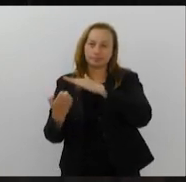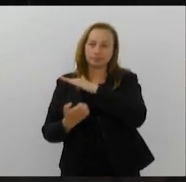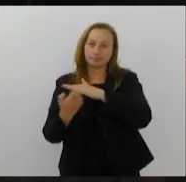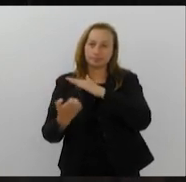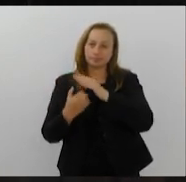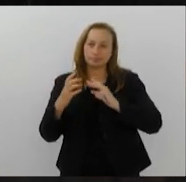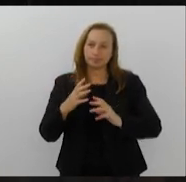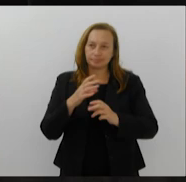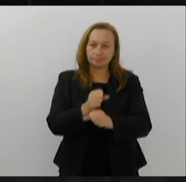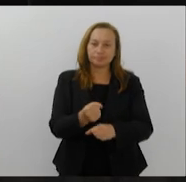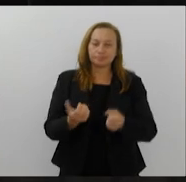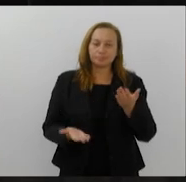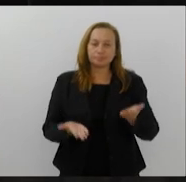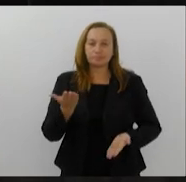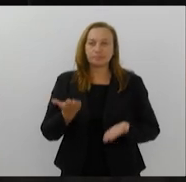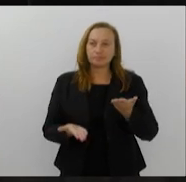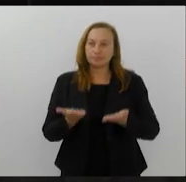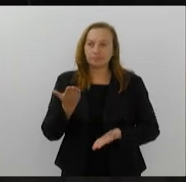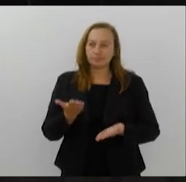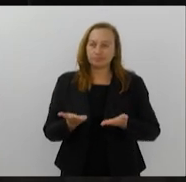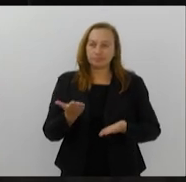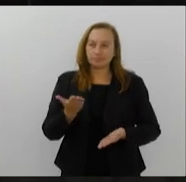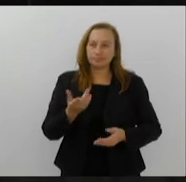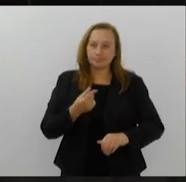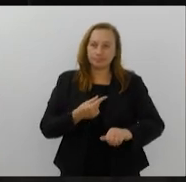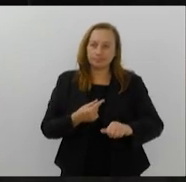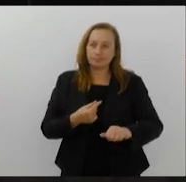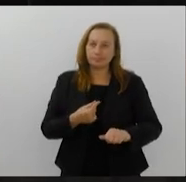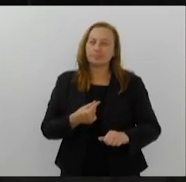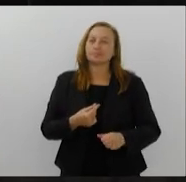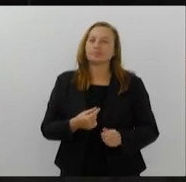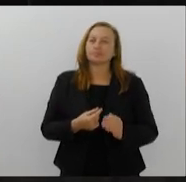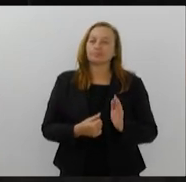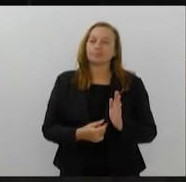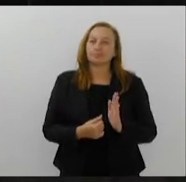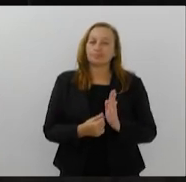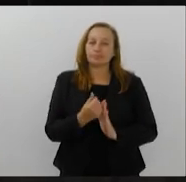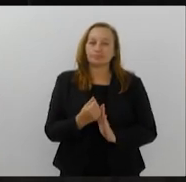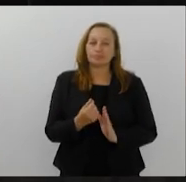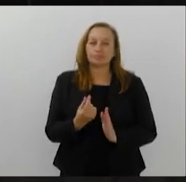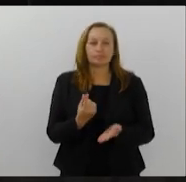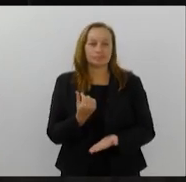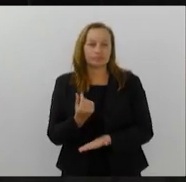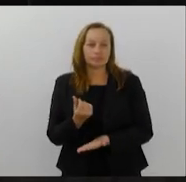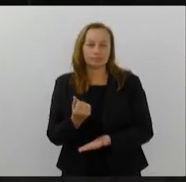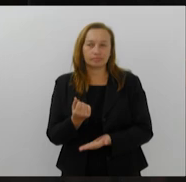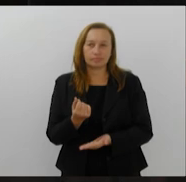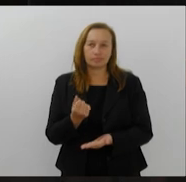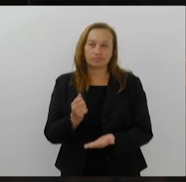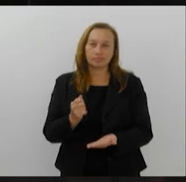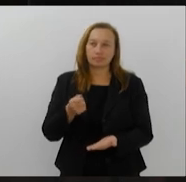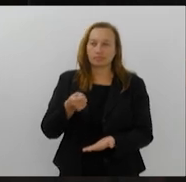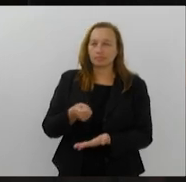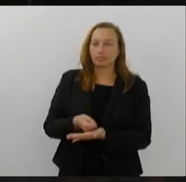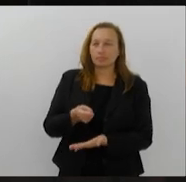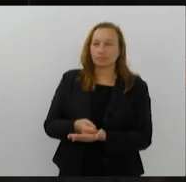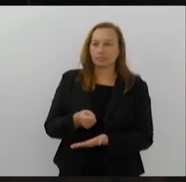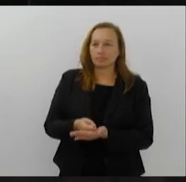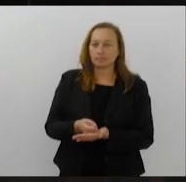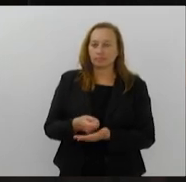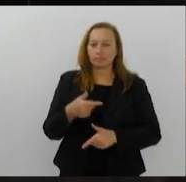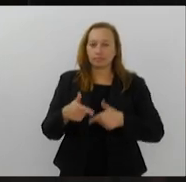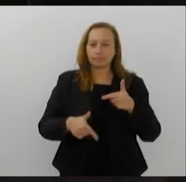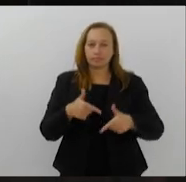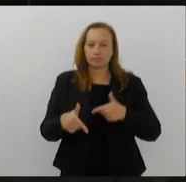do equilíbrio econômico-financeiro, para o reajuste ou revisão dos valores cobrados pelos serviços públicos concedidos,